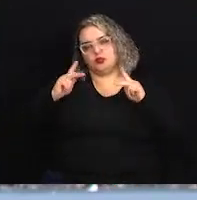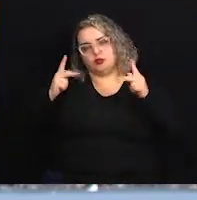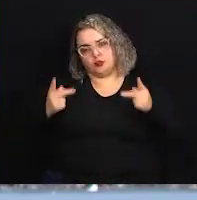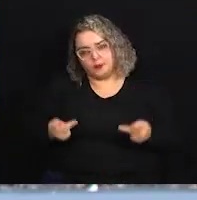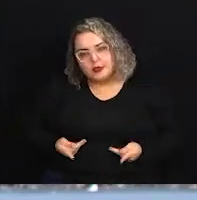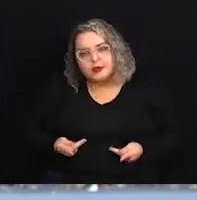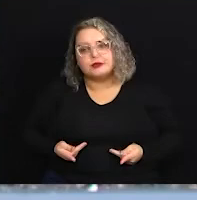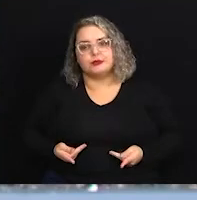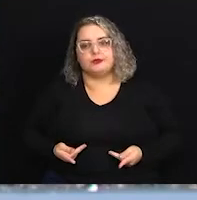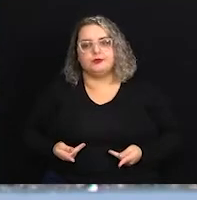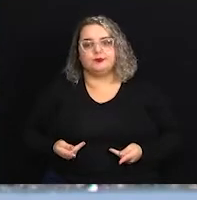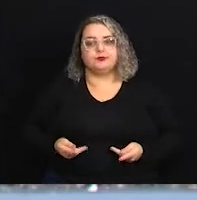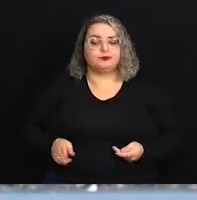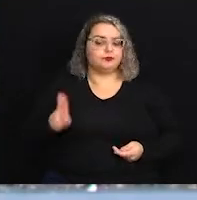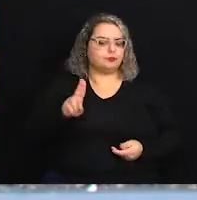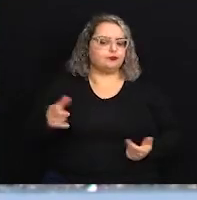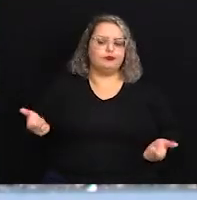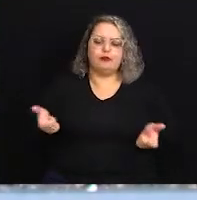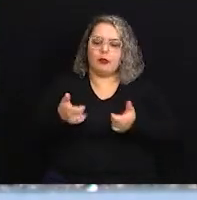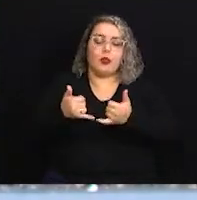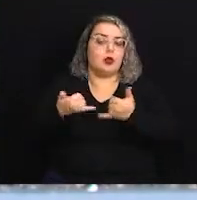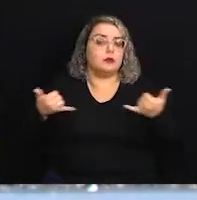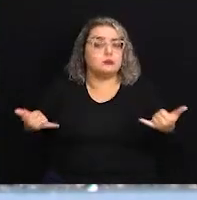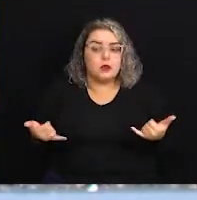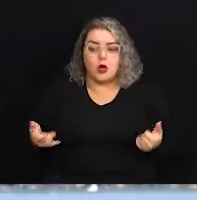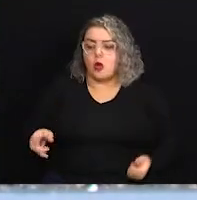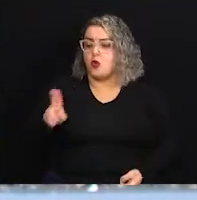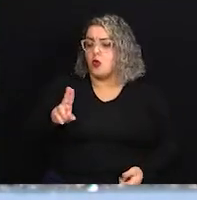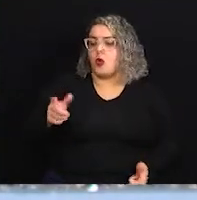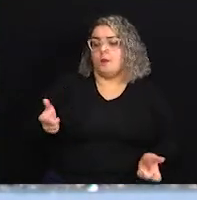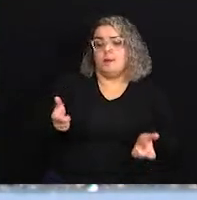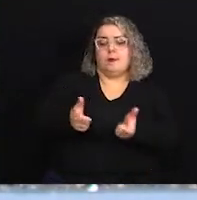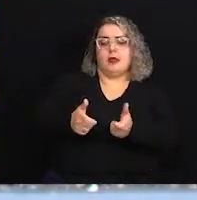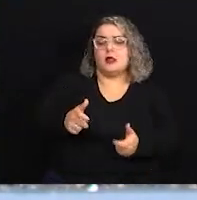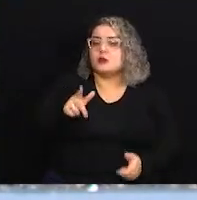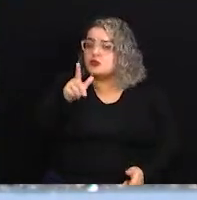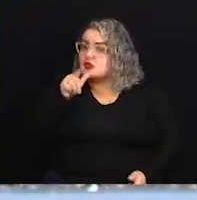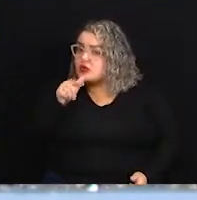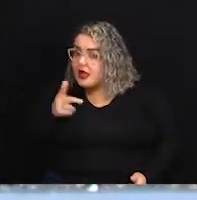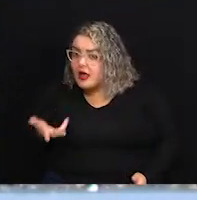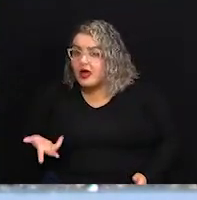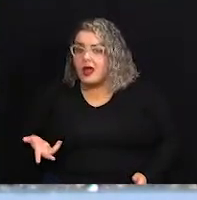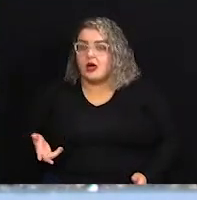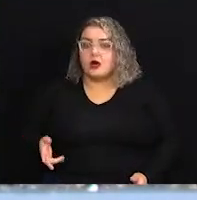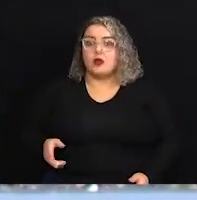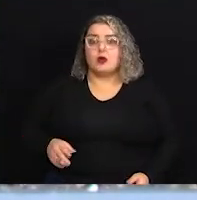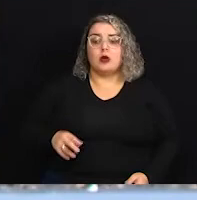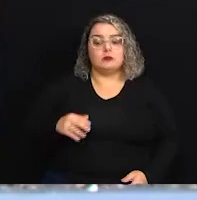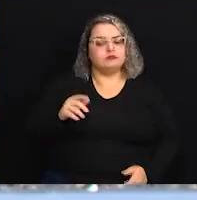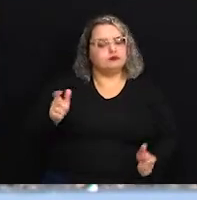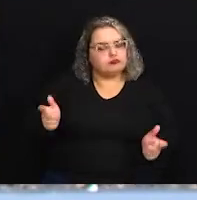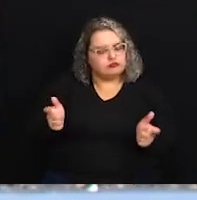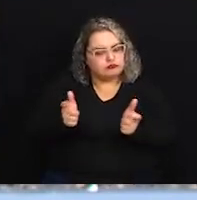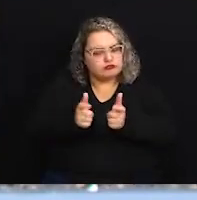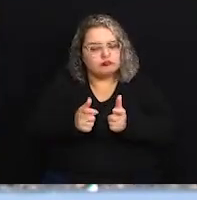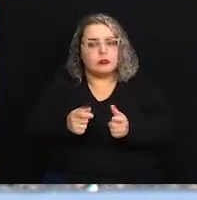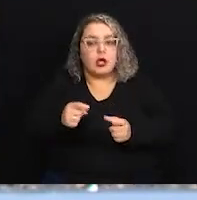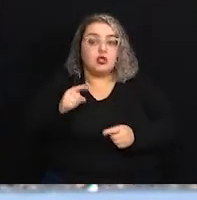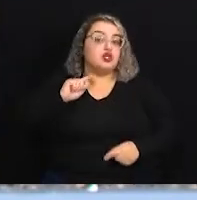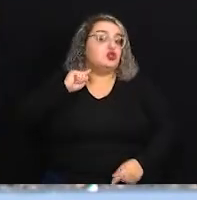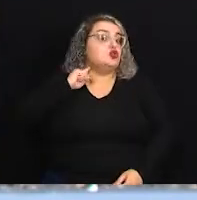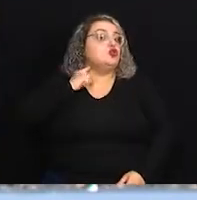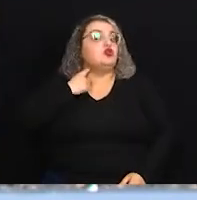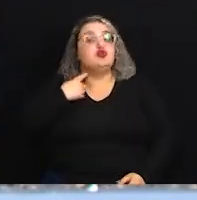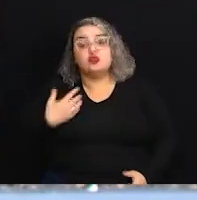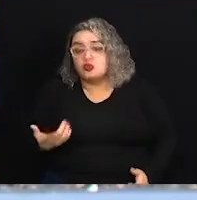Você consumir menos energia, você consumir menos água, você produzir uma quantidade menor de resíduos,